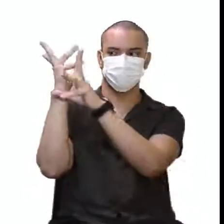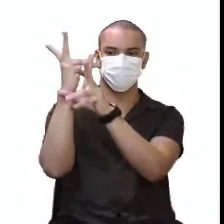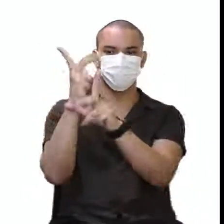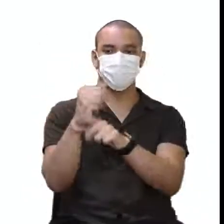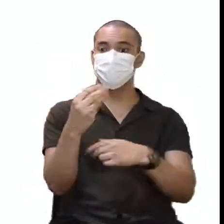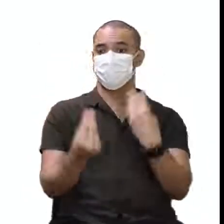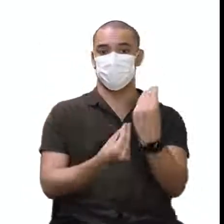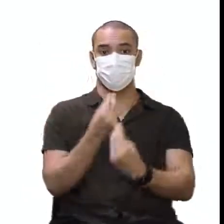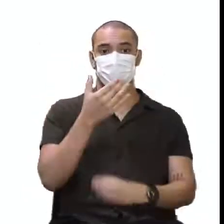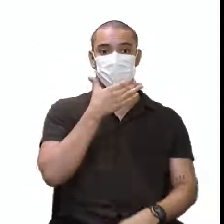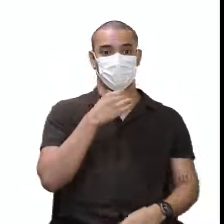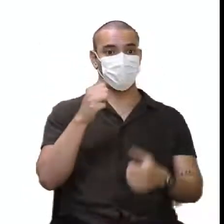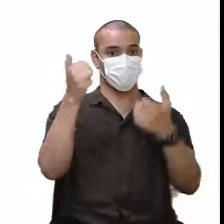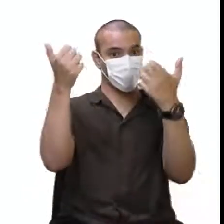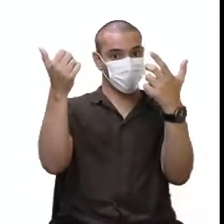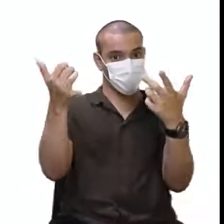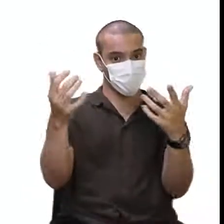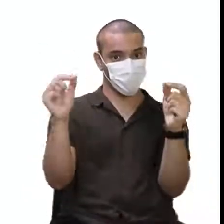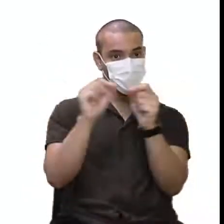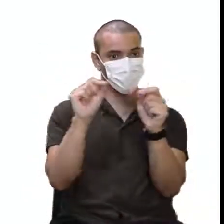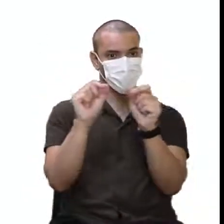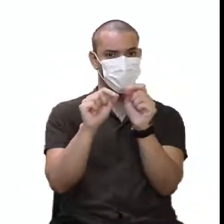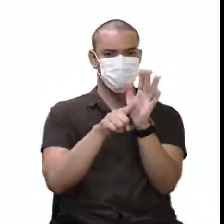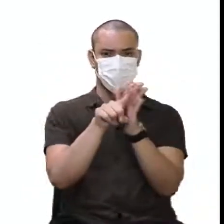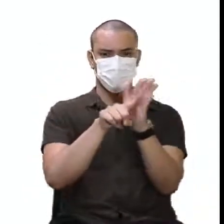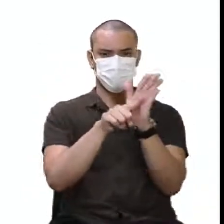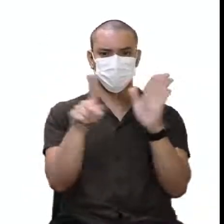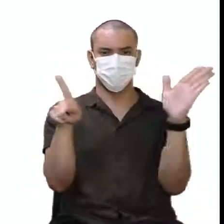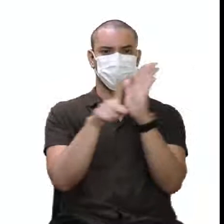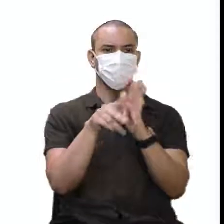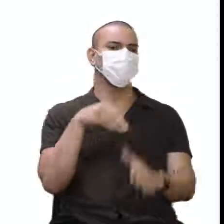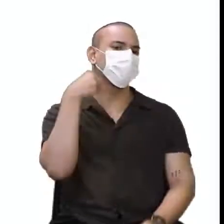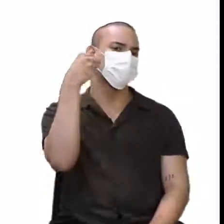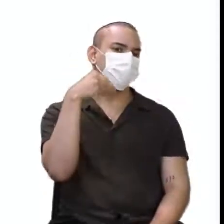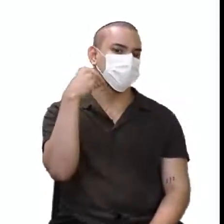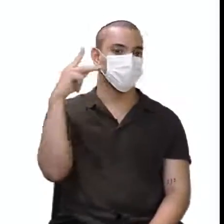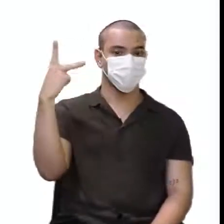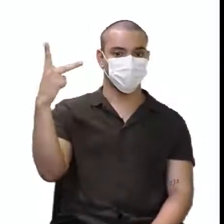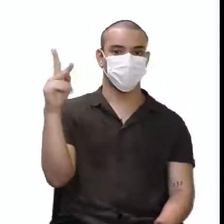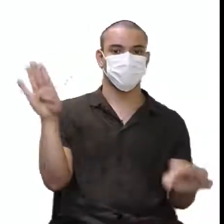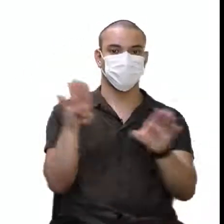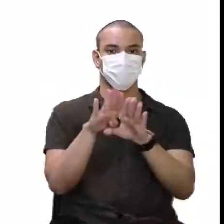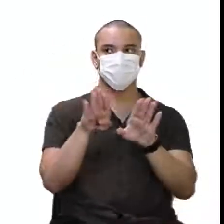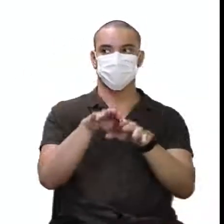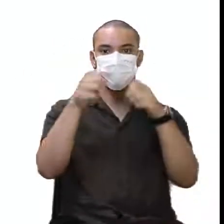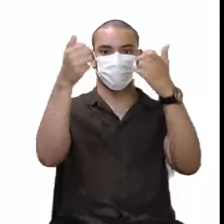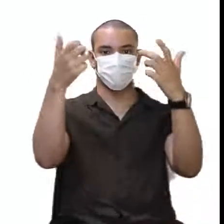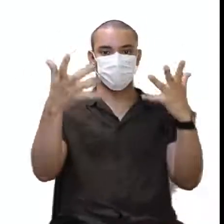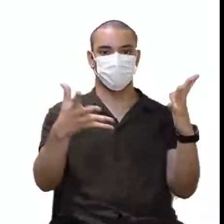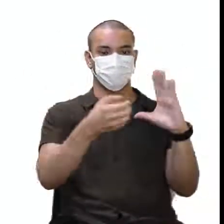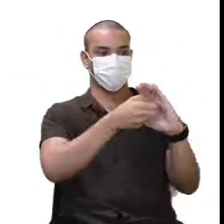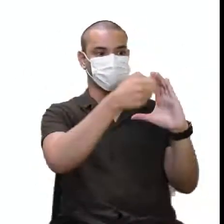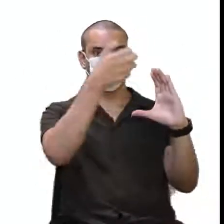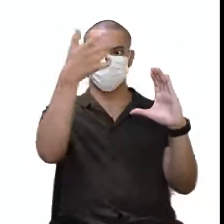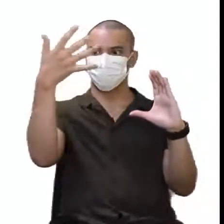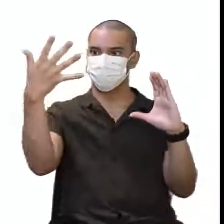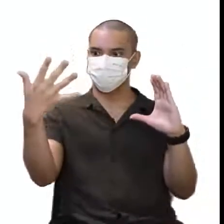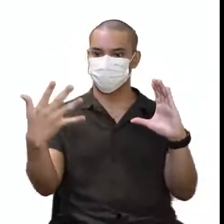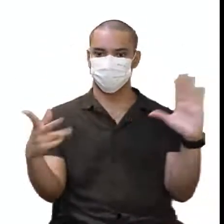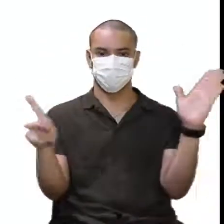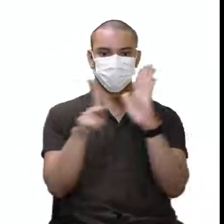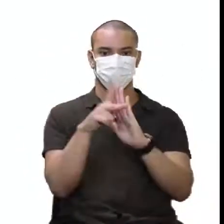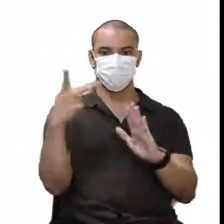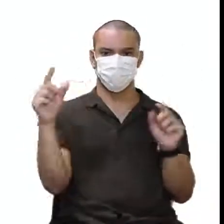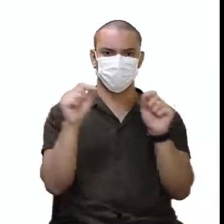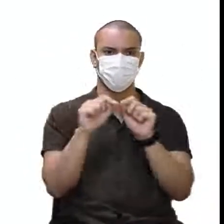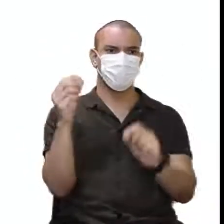que ele montou, como que ele fez essa montagem do seu experimento. Vamos falar sobre as características experimentais que ele